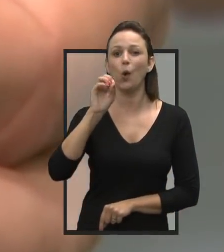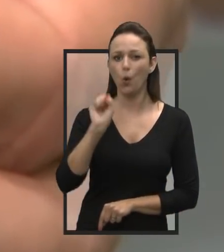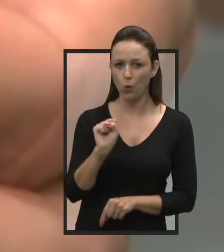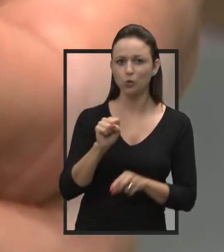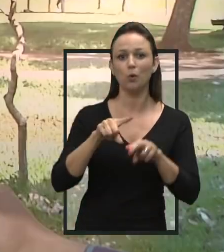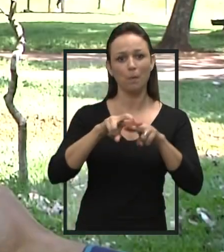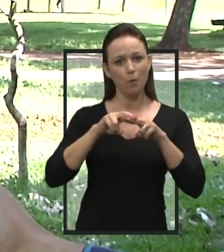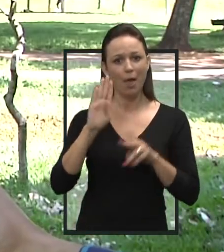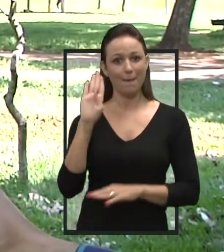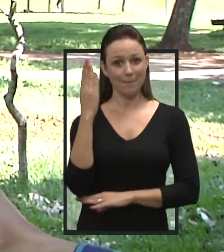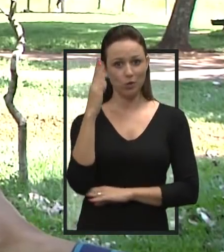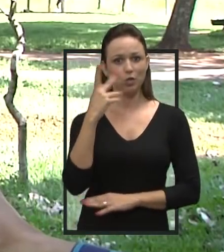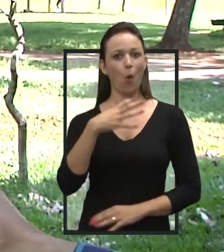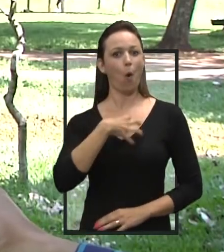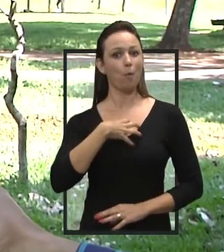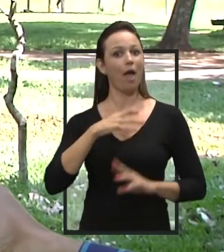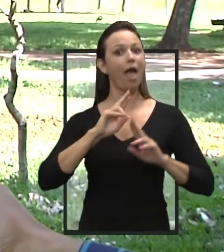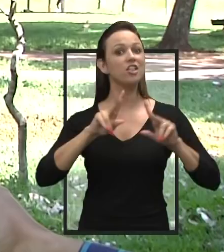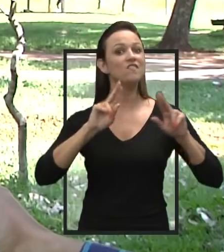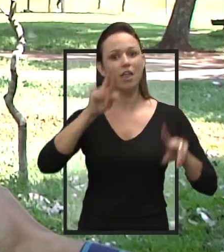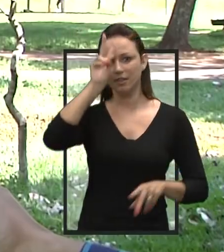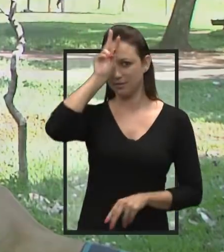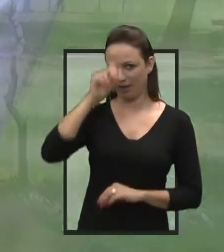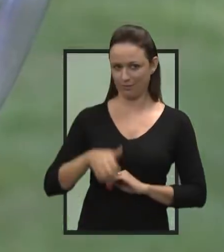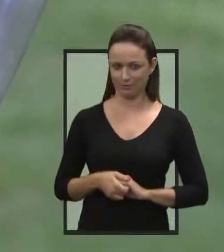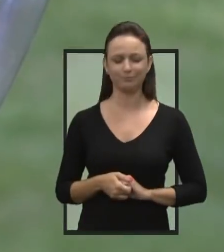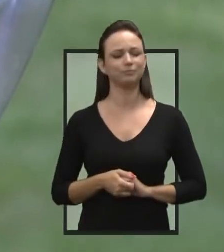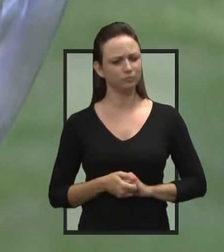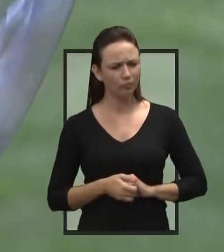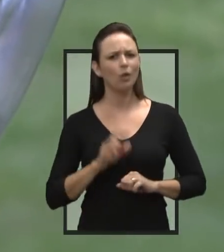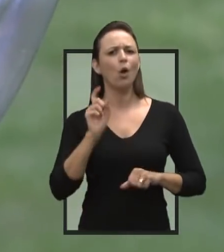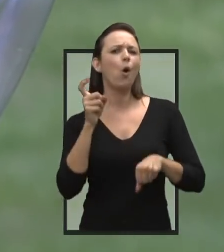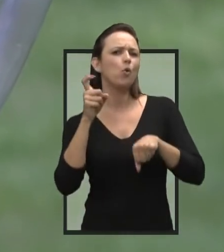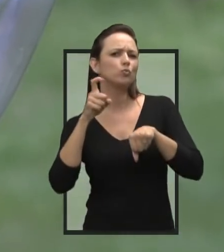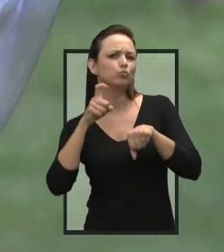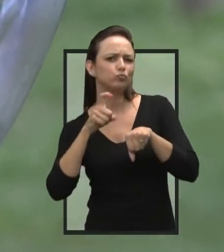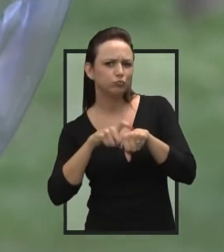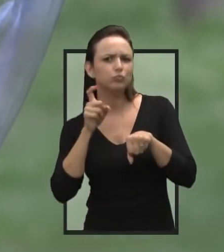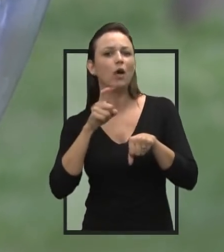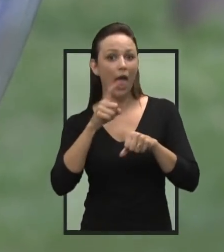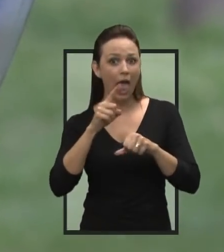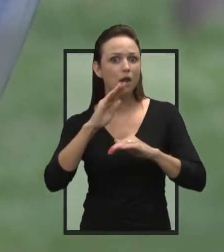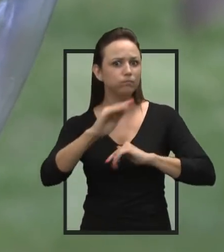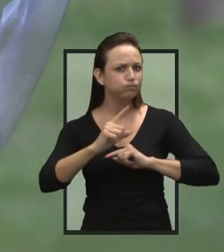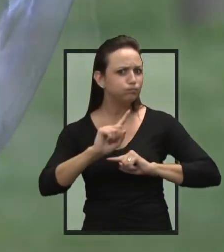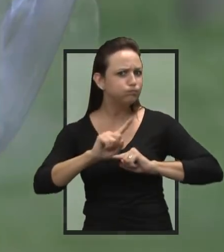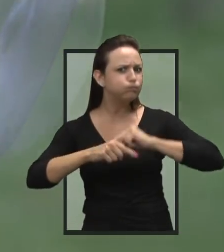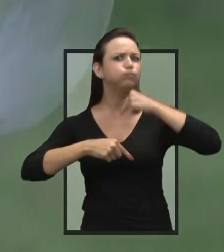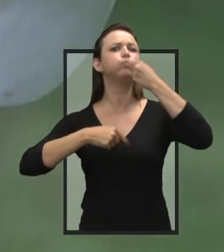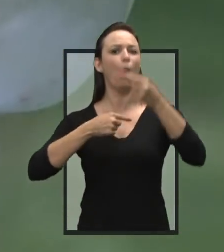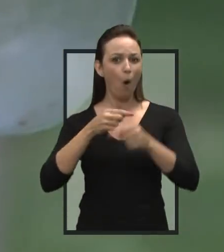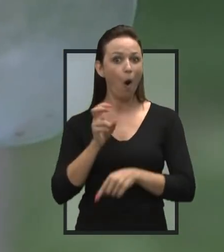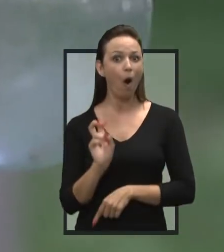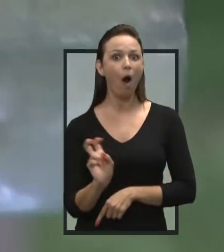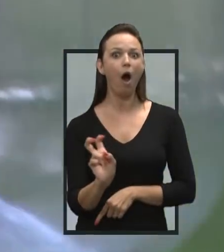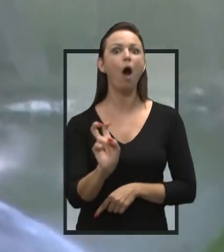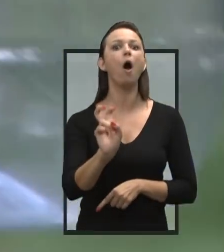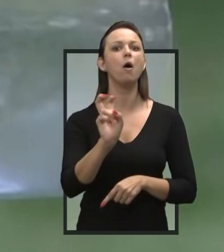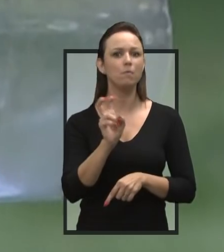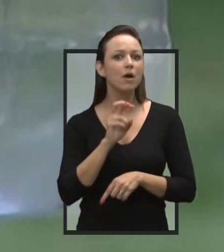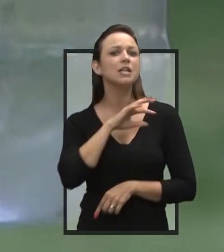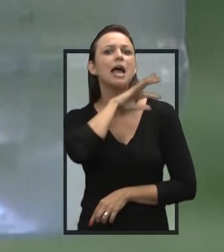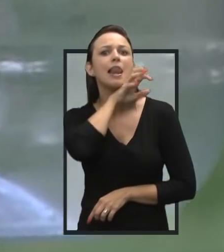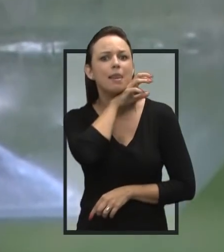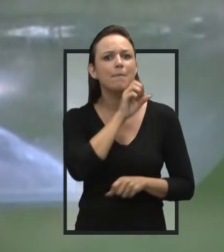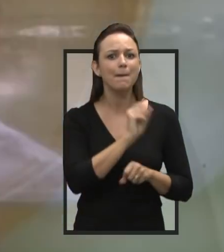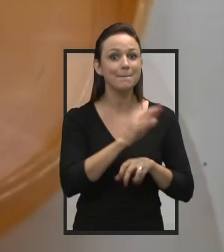boa parte da biologia e do comportamento dele é diferente dos insetos. O escorpião ultrapassou as serpentes no topo do ranking de animais